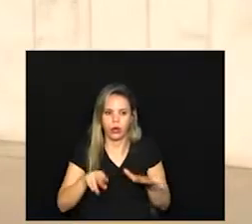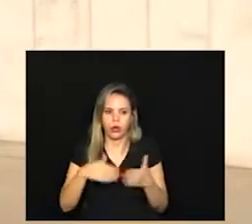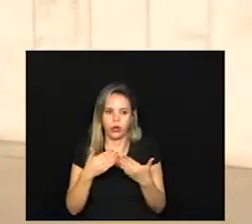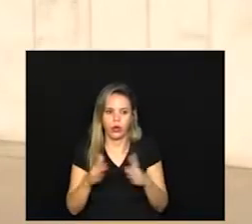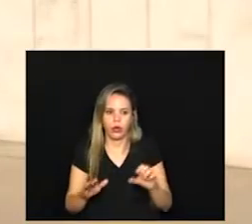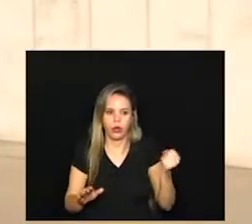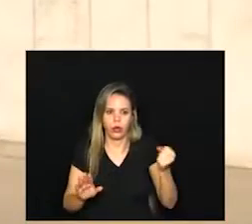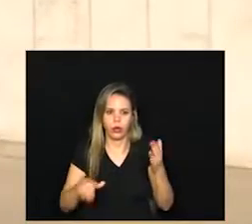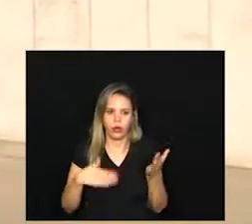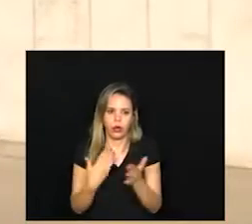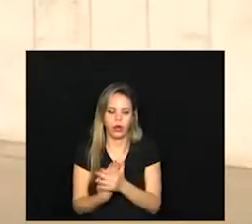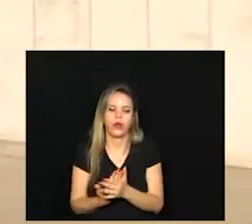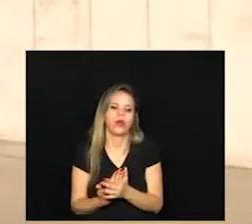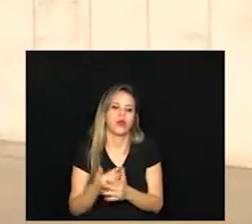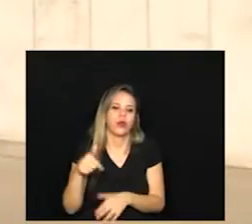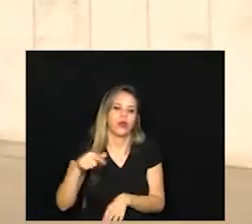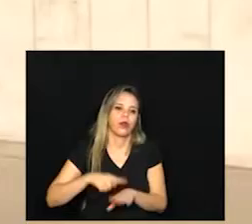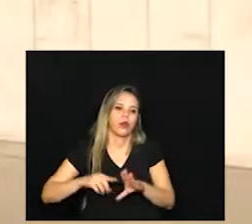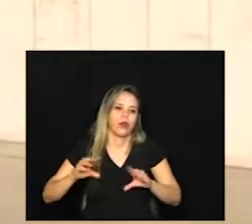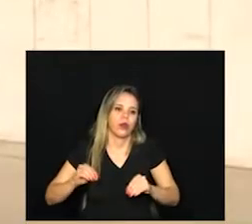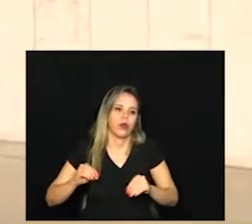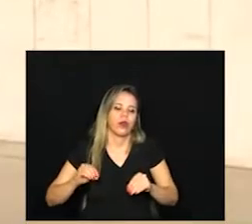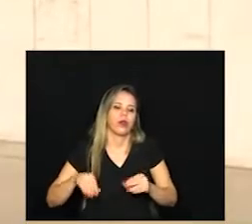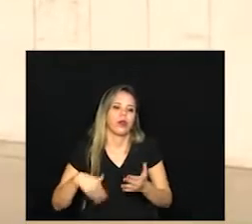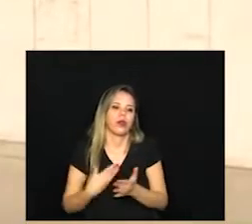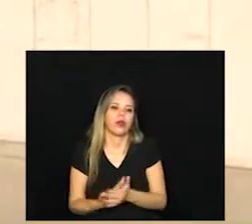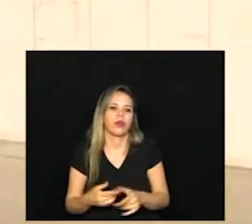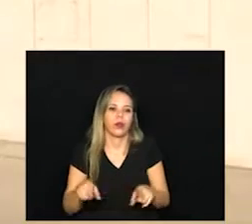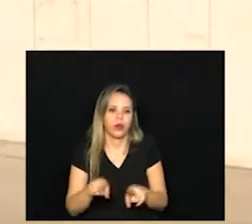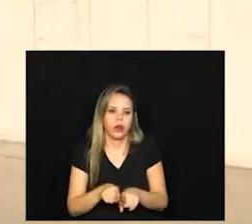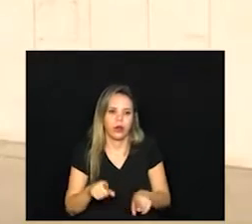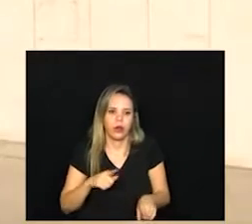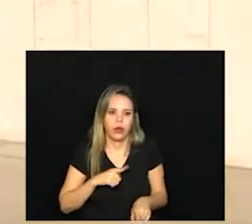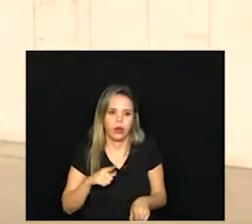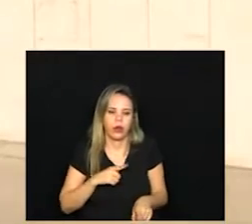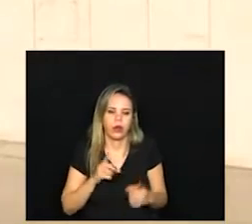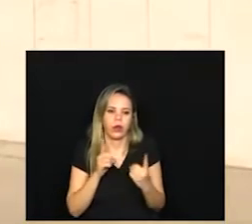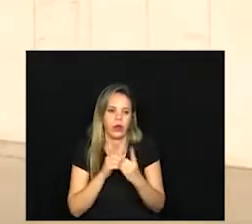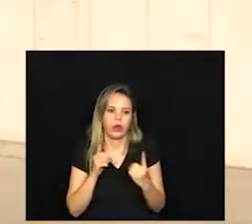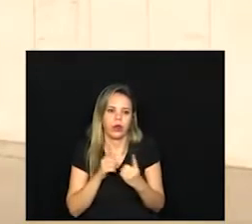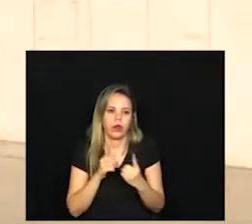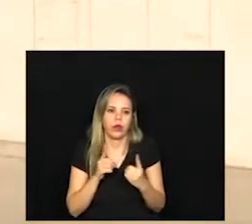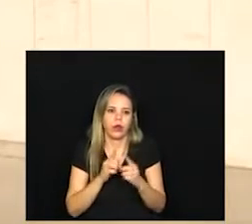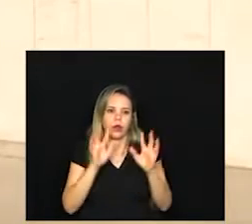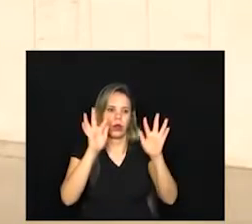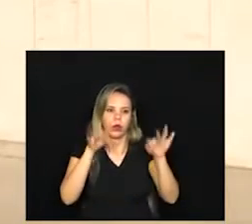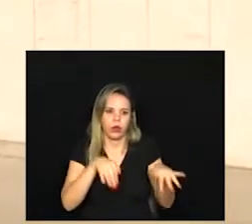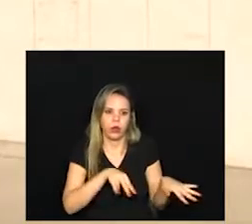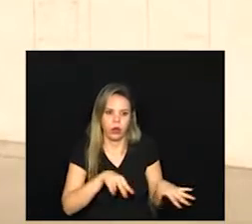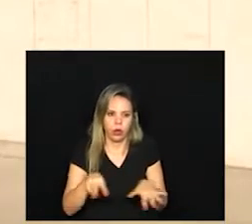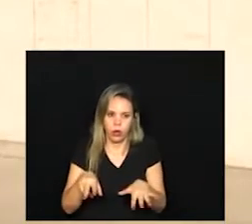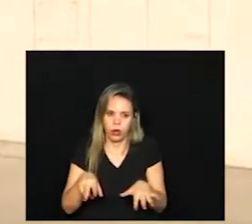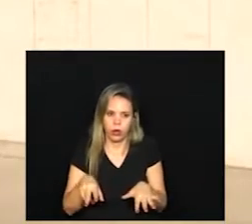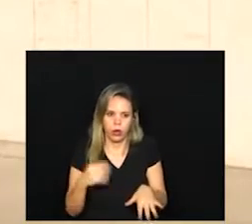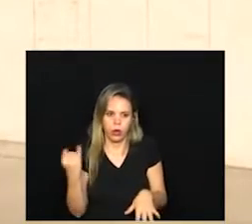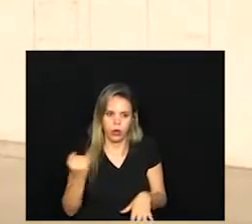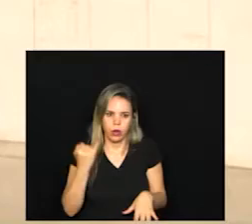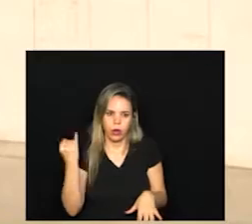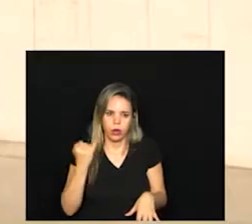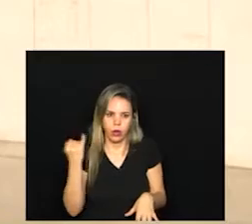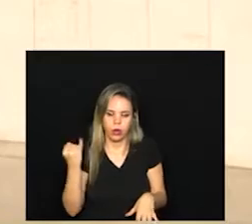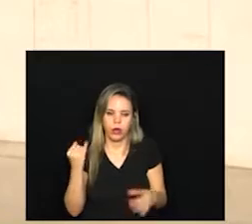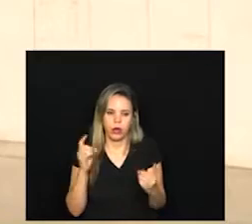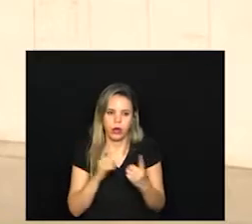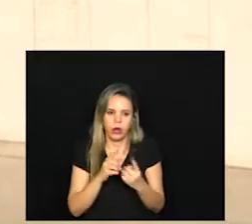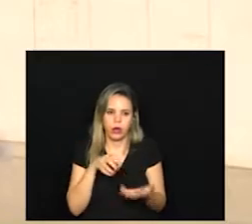das 8 às 19 horas e, excepcionalmente, nós também teremos o funcionamento dele no final de semana. É um importante equipamento onde